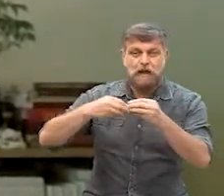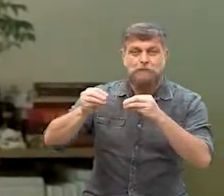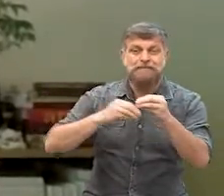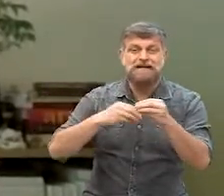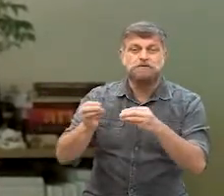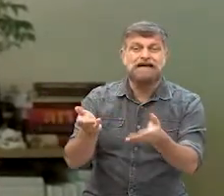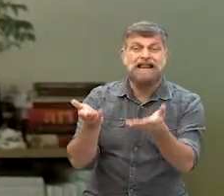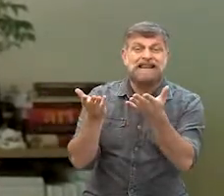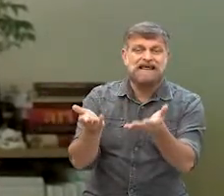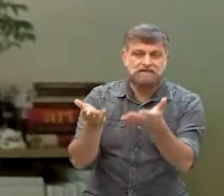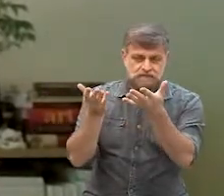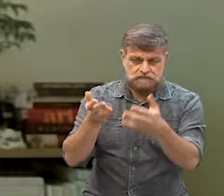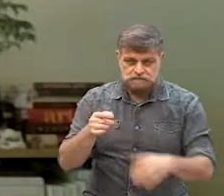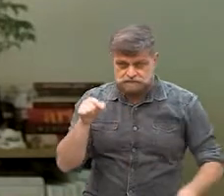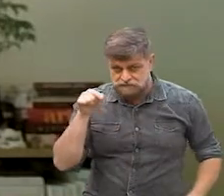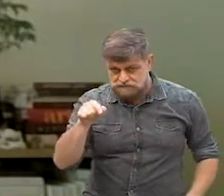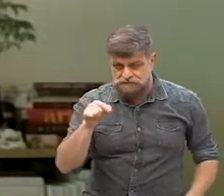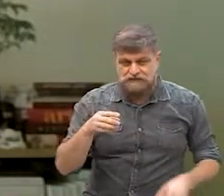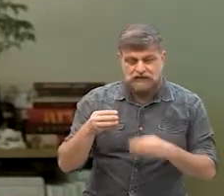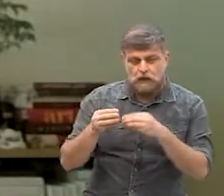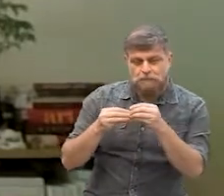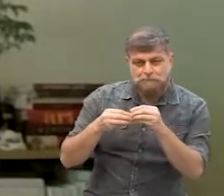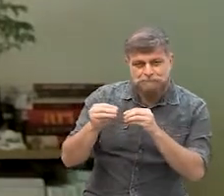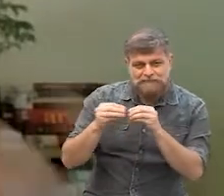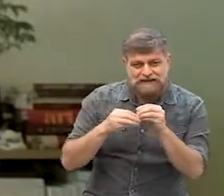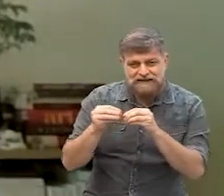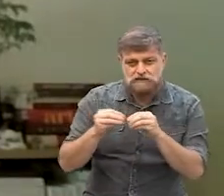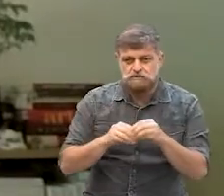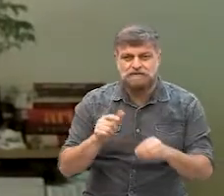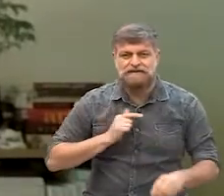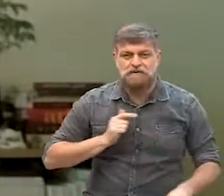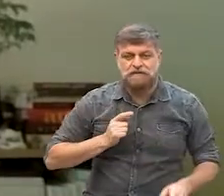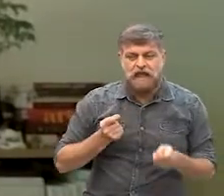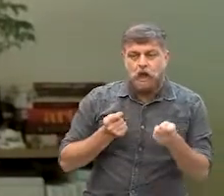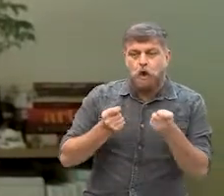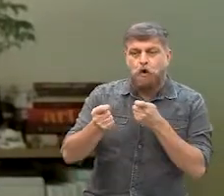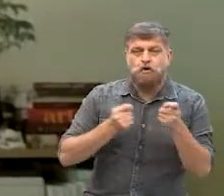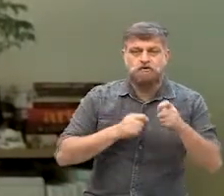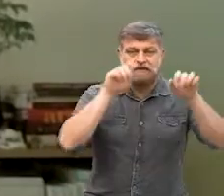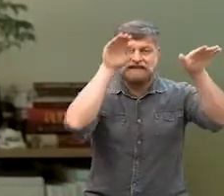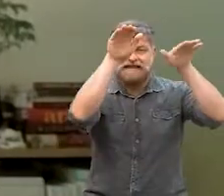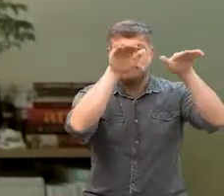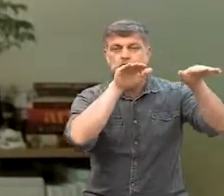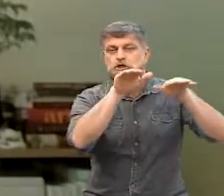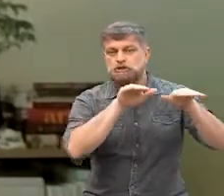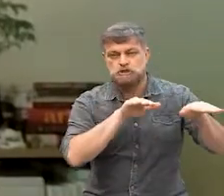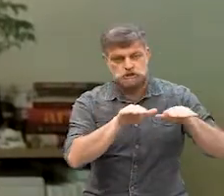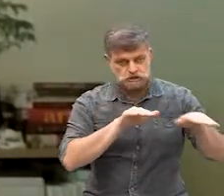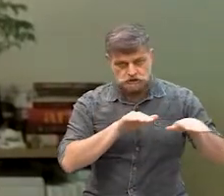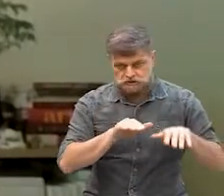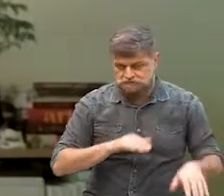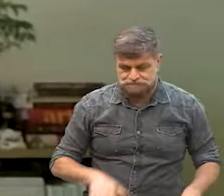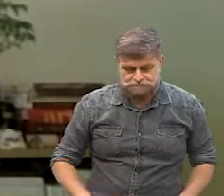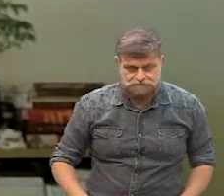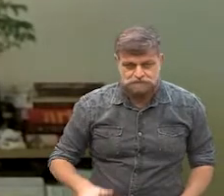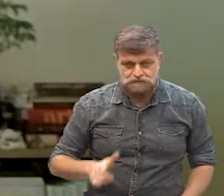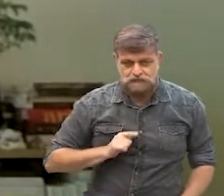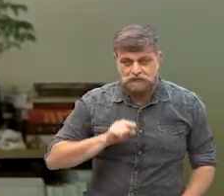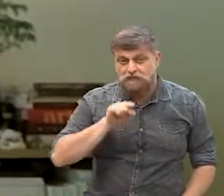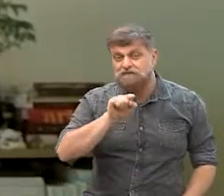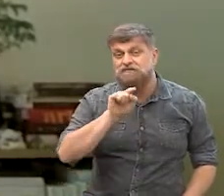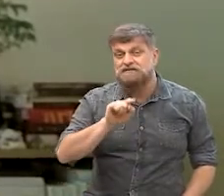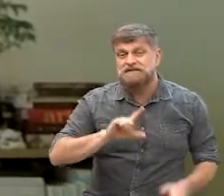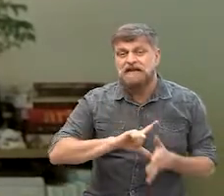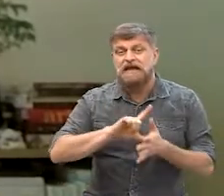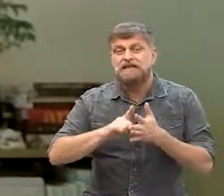leve, né? É aquele plástico que está fora do controle da logística de produtos, etc. Então, é o que você vai fazer com